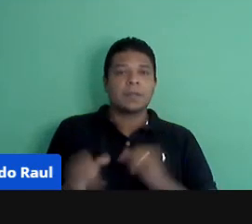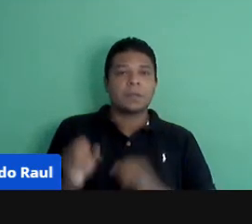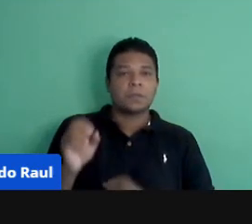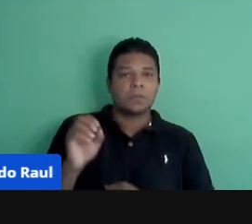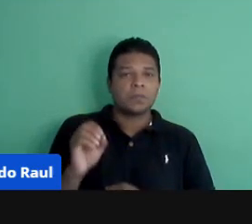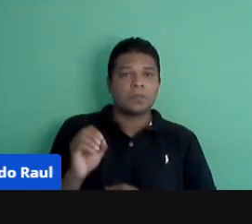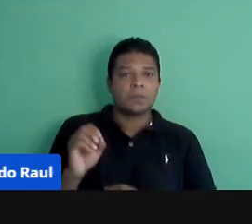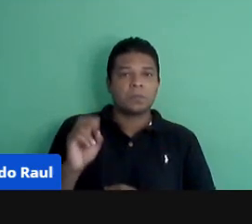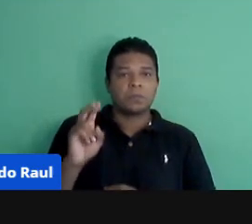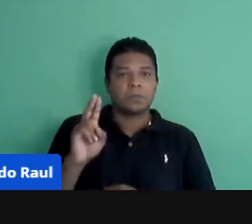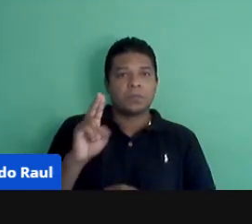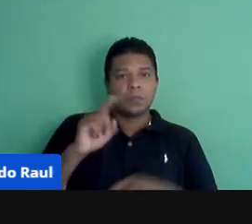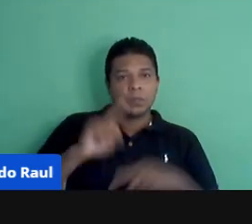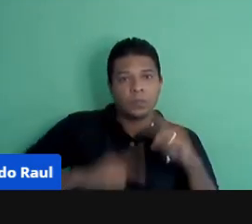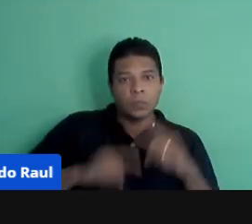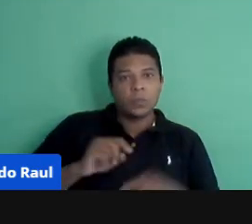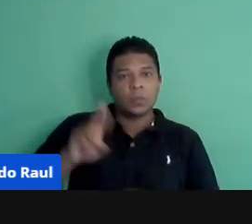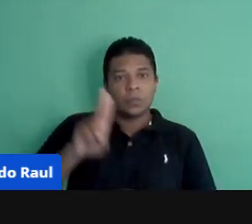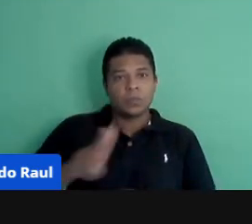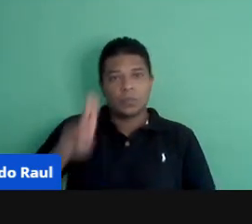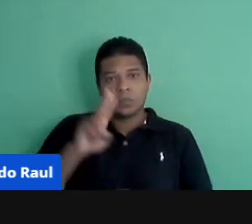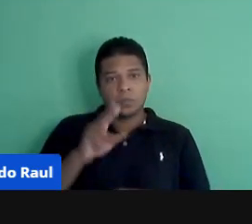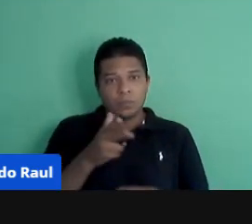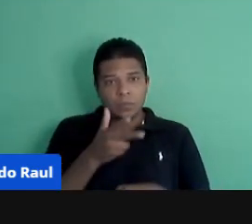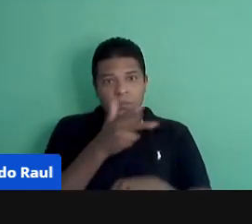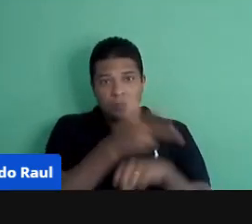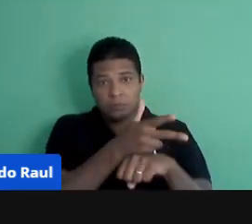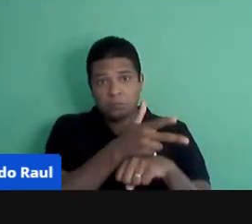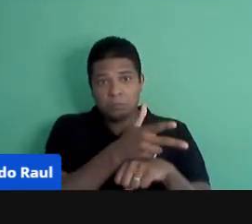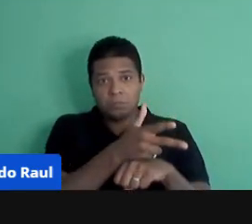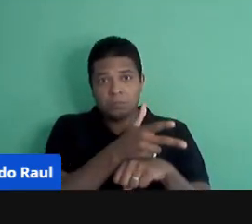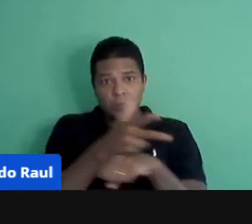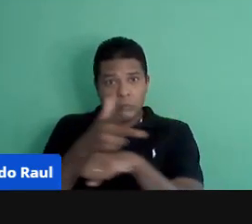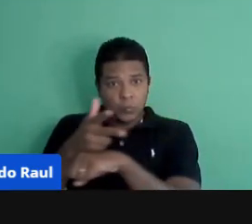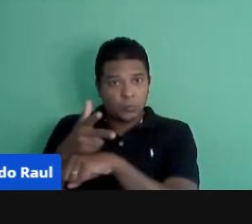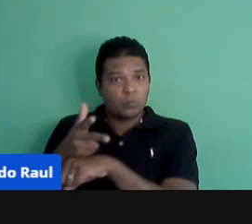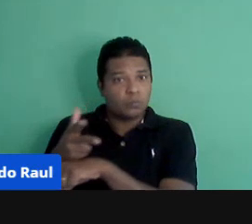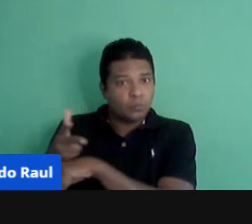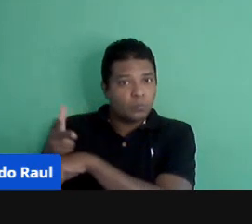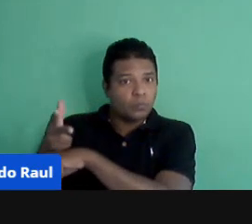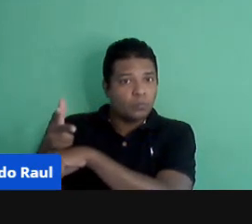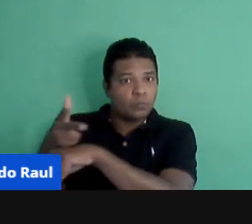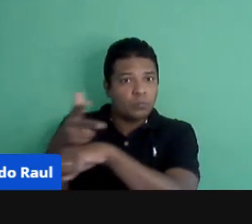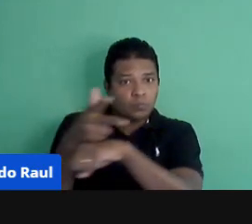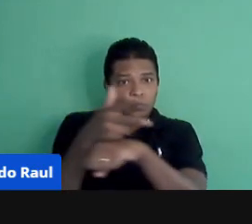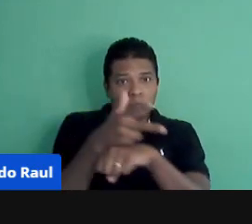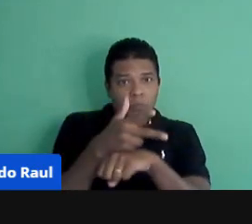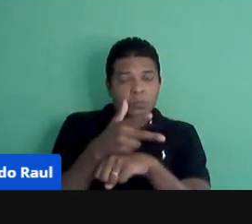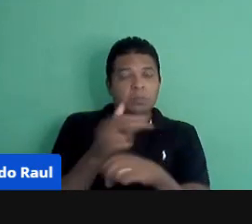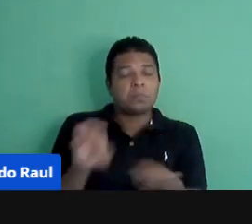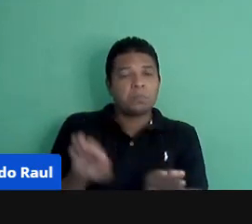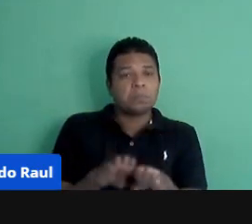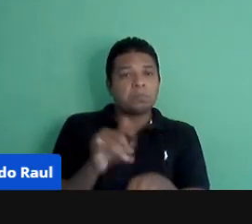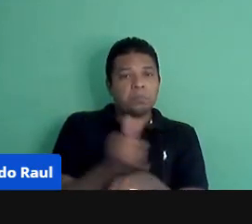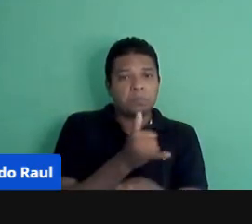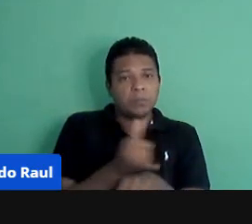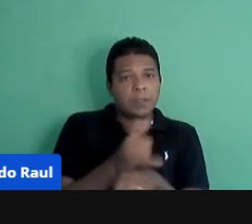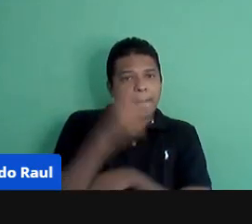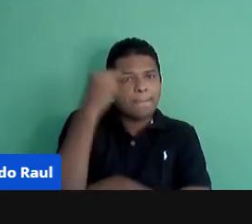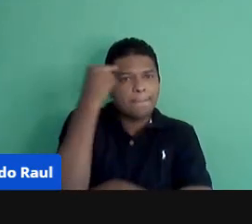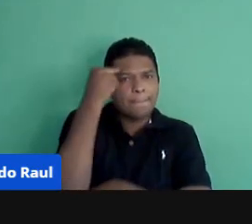realmente do uso de vídeos, né, eu tenho utilizado realmente essa mesma estratégia de pensar em